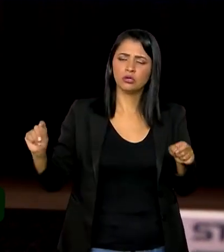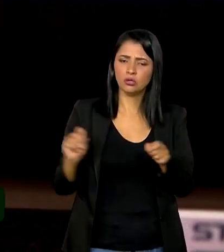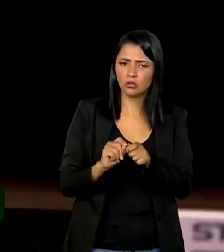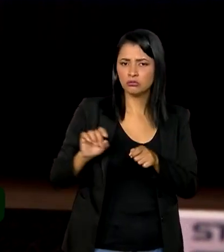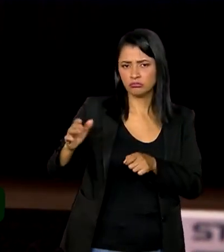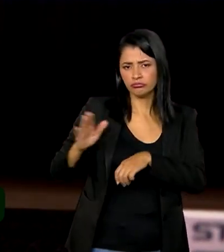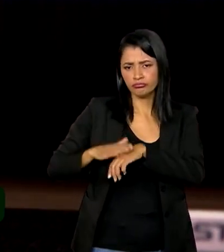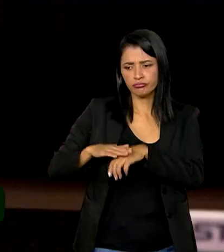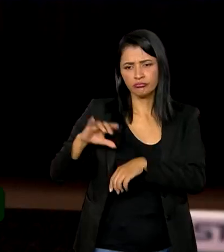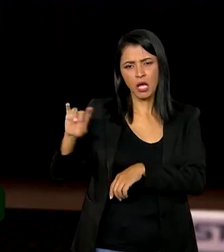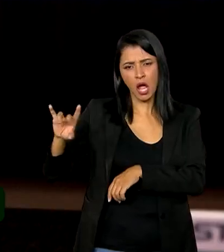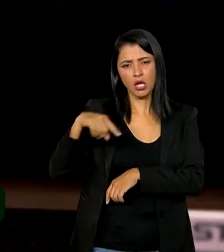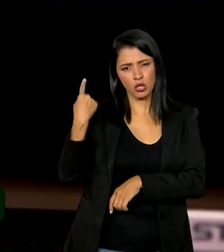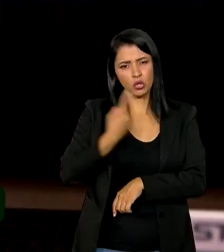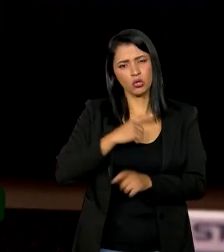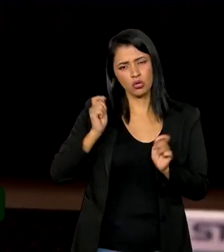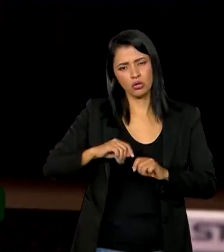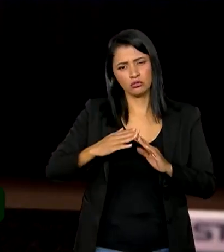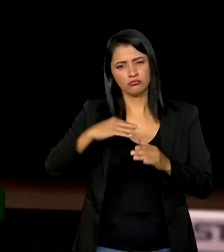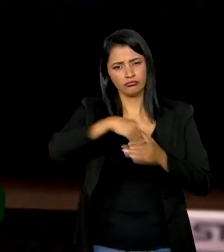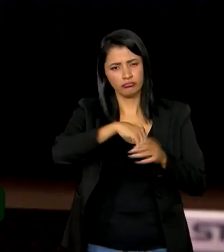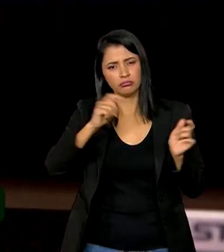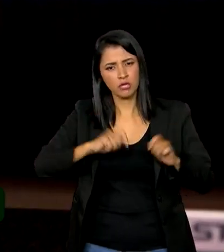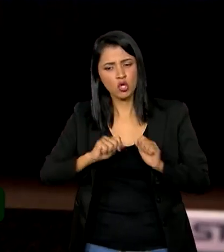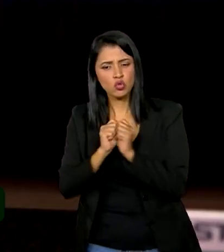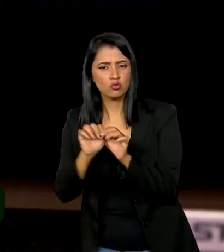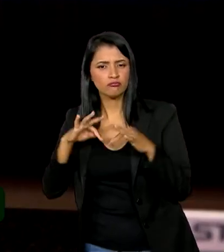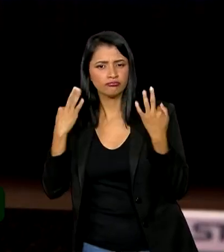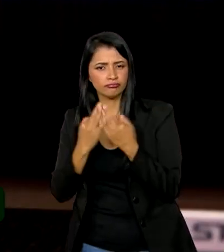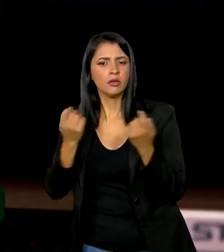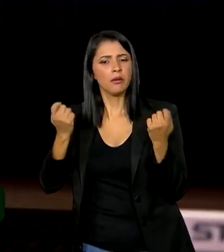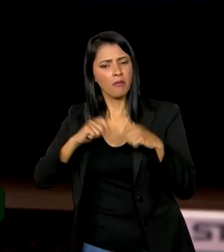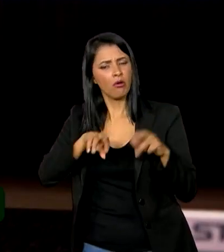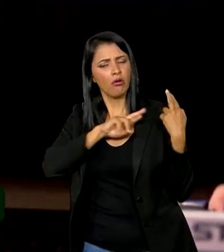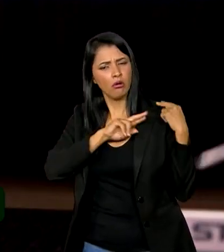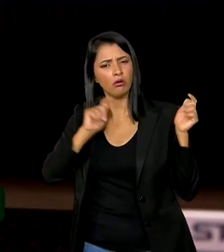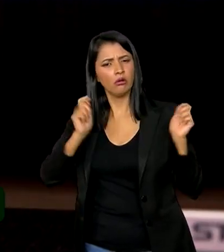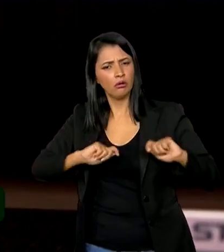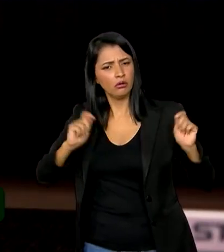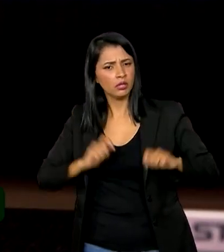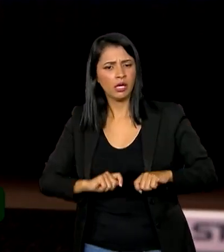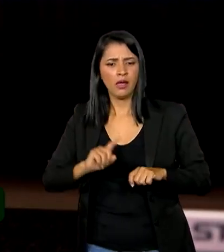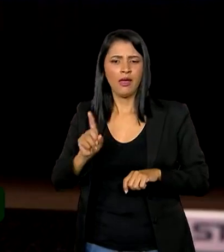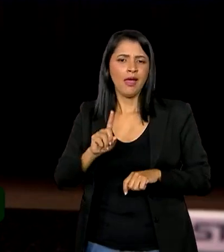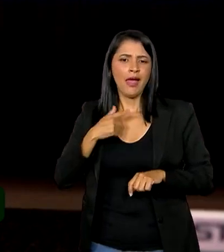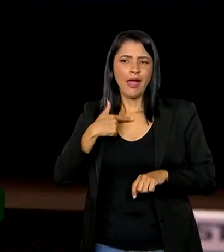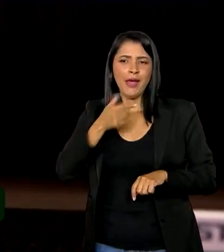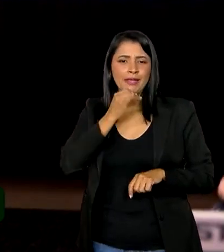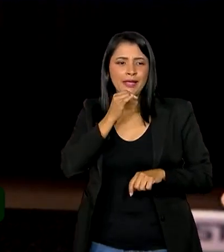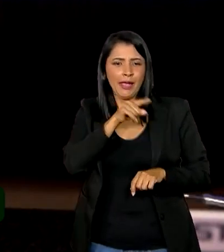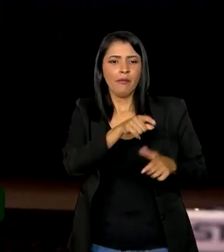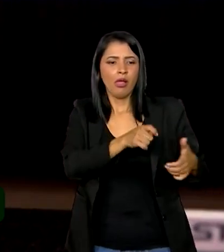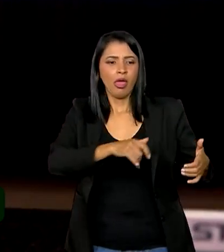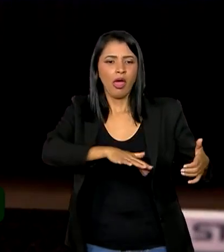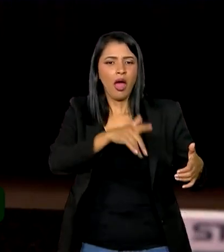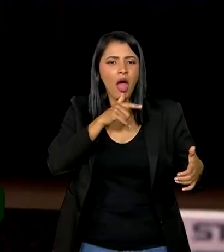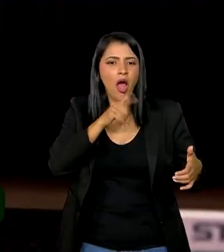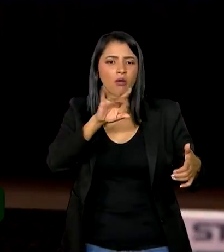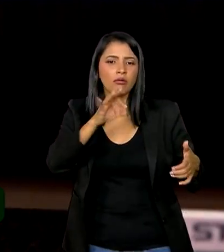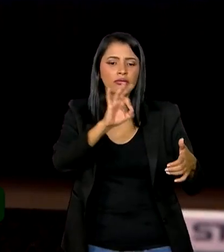e isso está sendo discutido com a Secretaria de Estado de Saúde de Mato Grosso e com as secretarias municipais